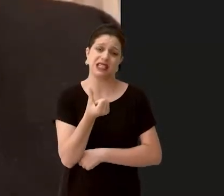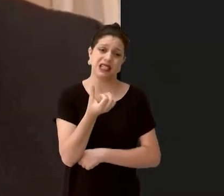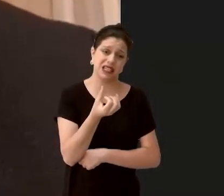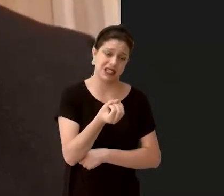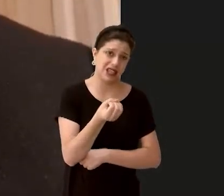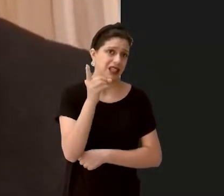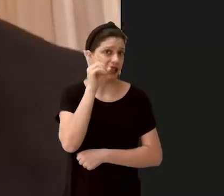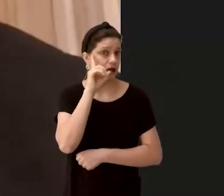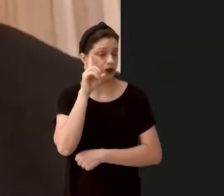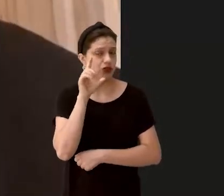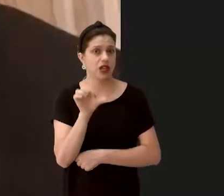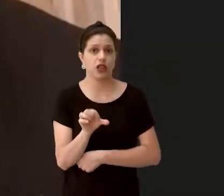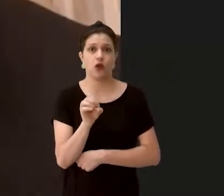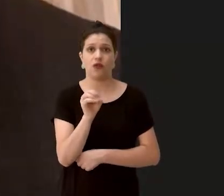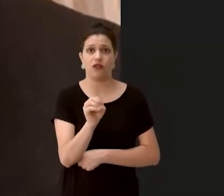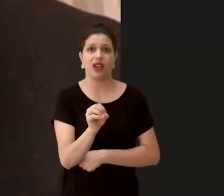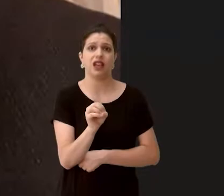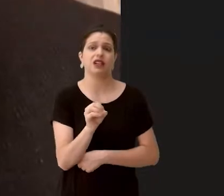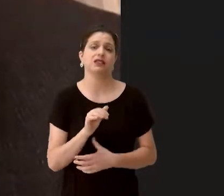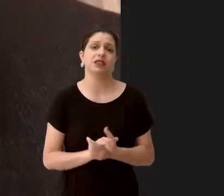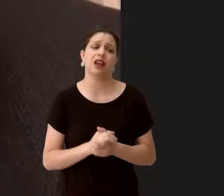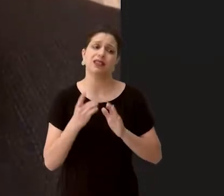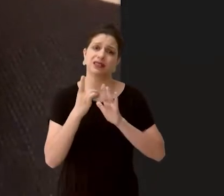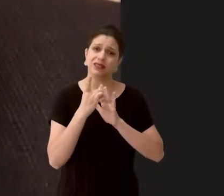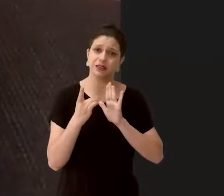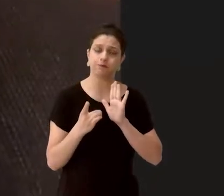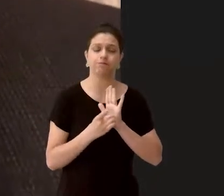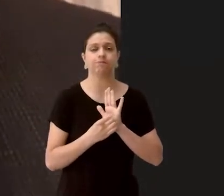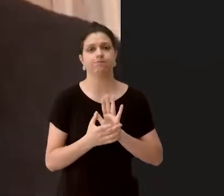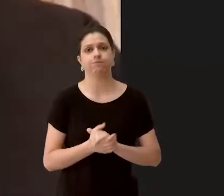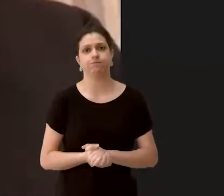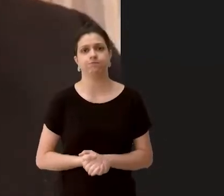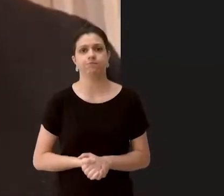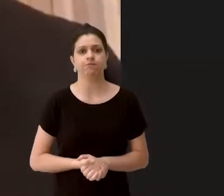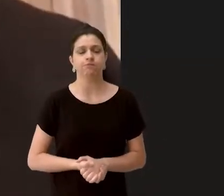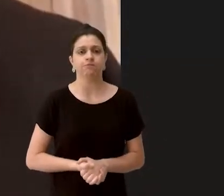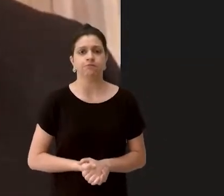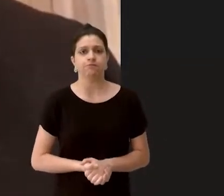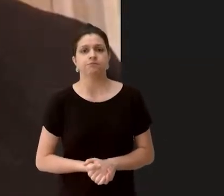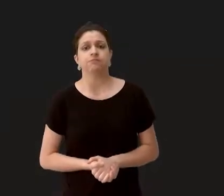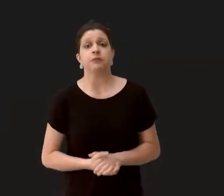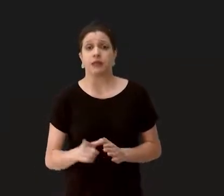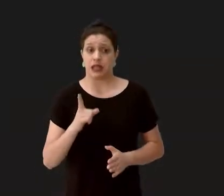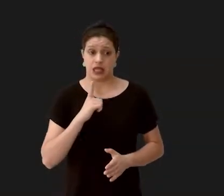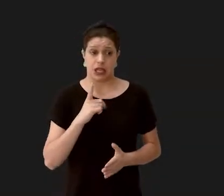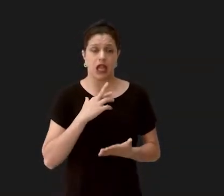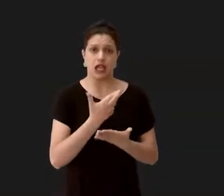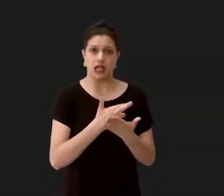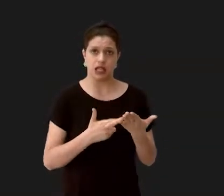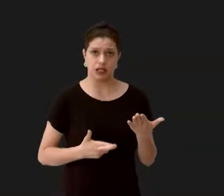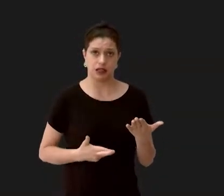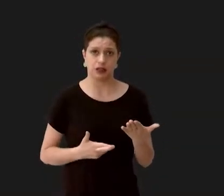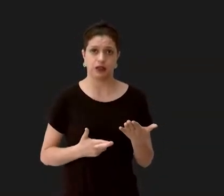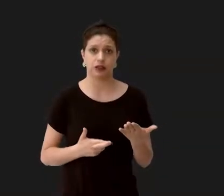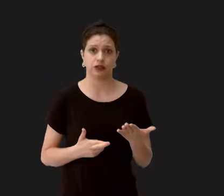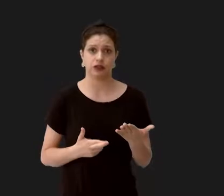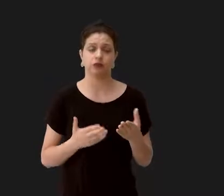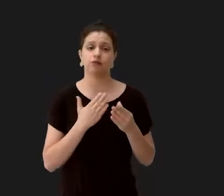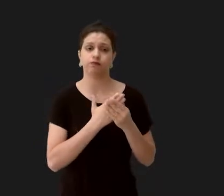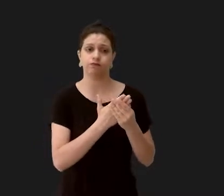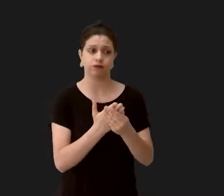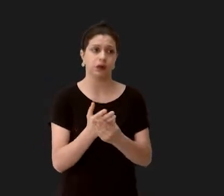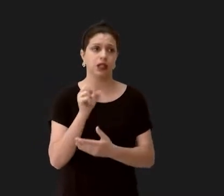reformule por mais 60 ou 90 dias, deputado Barbosinha, esse decreto. Um requerimento